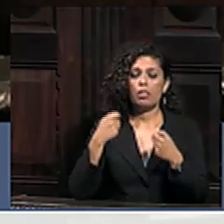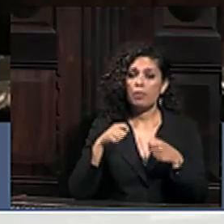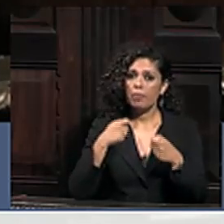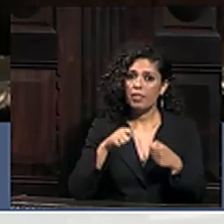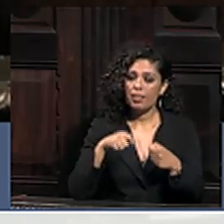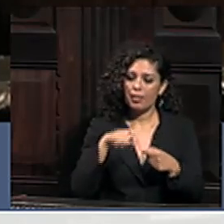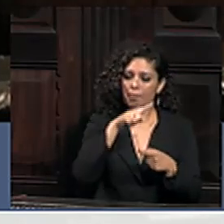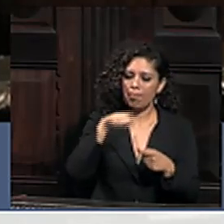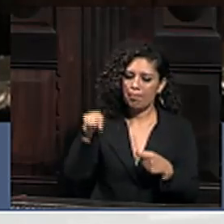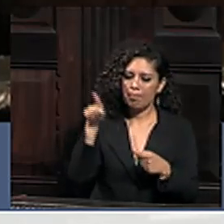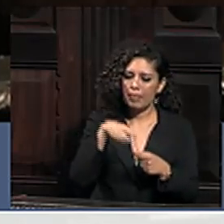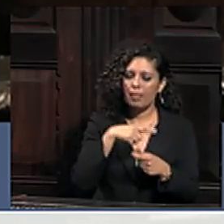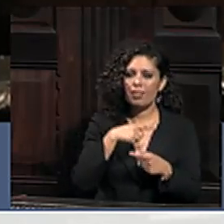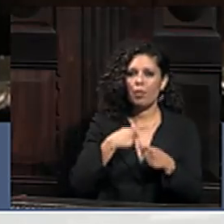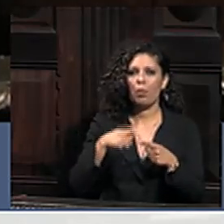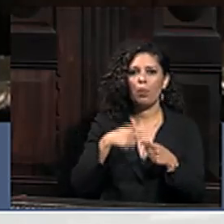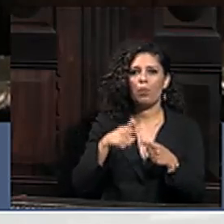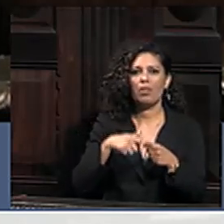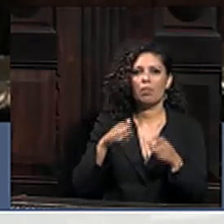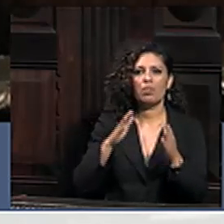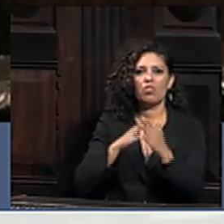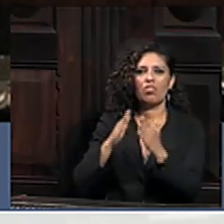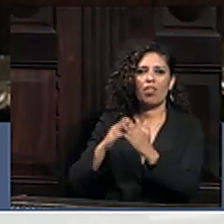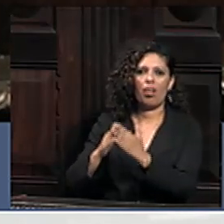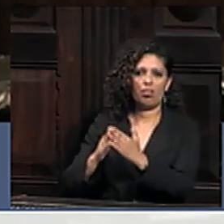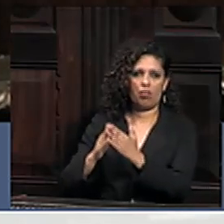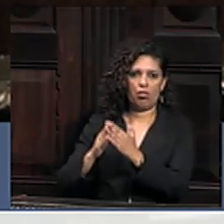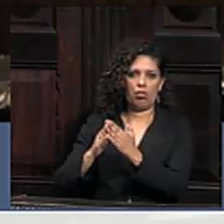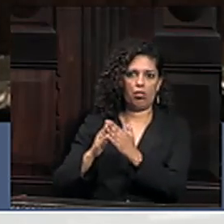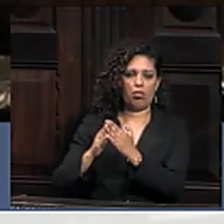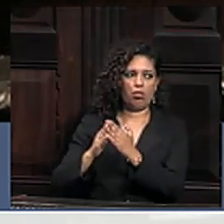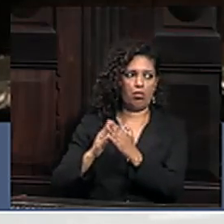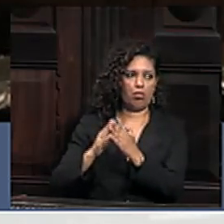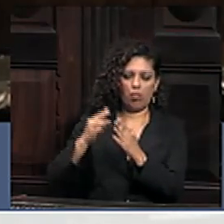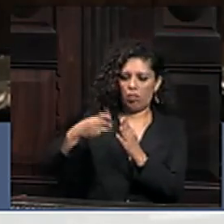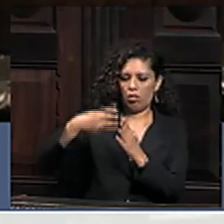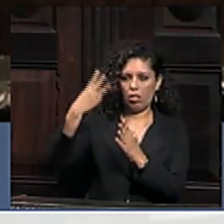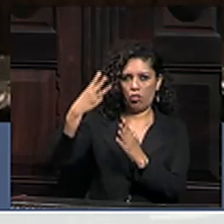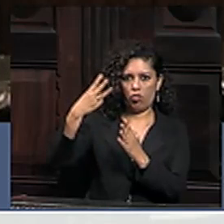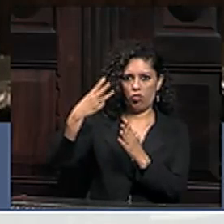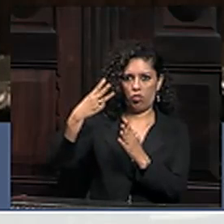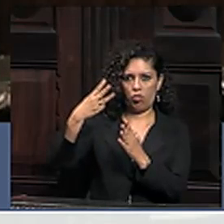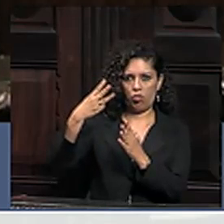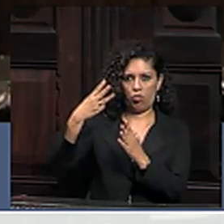entre os bens que a OAS deveria dispor para pagar,